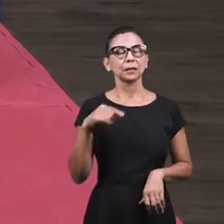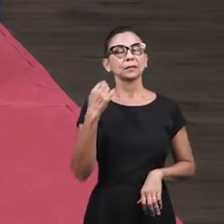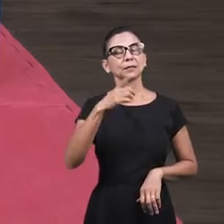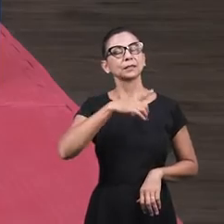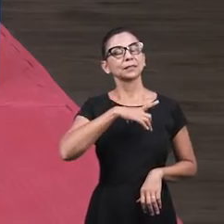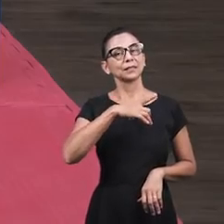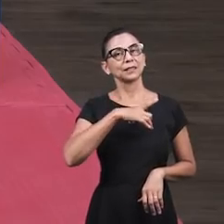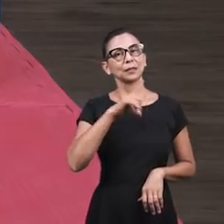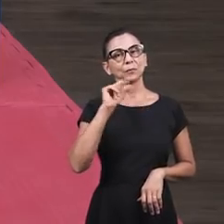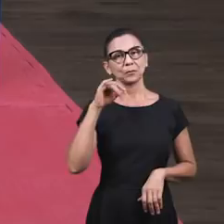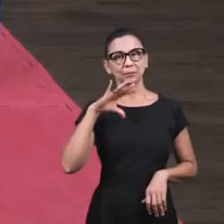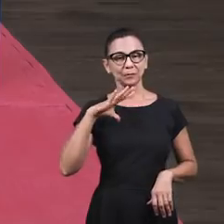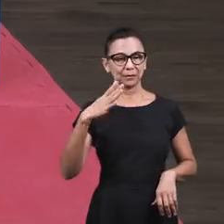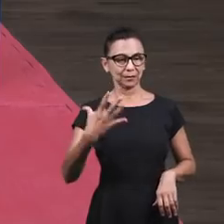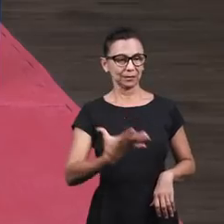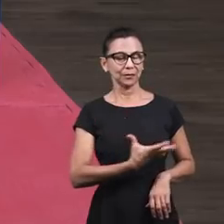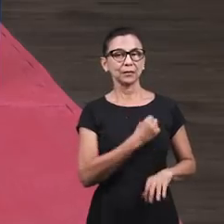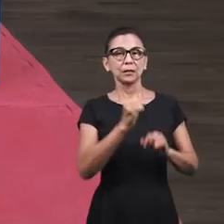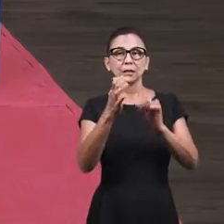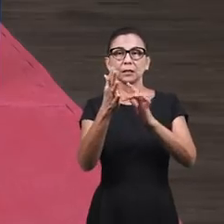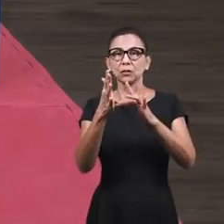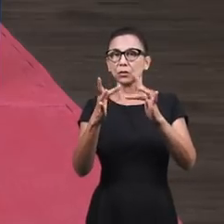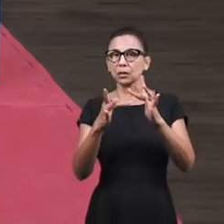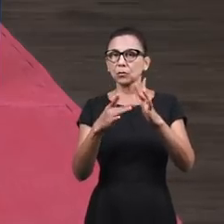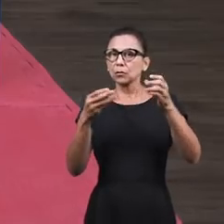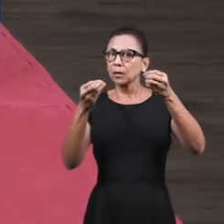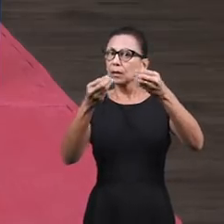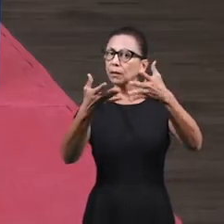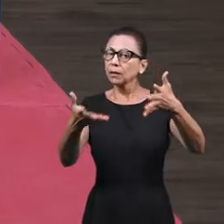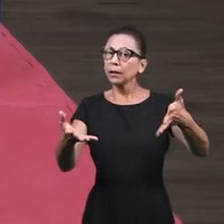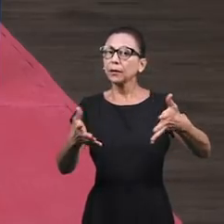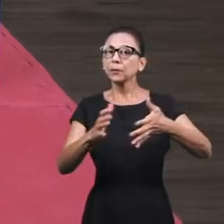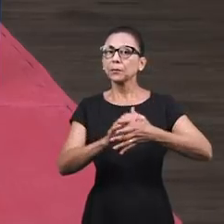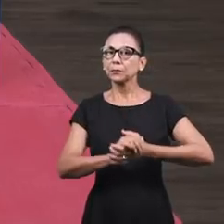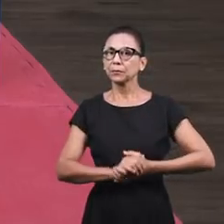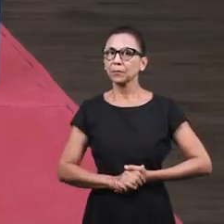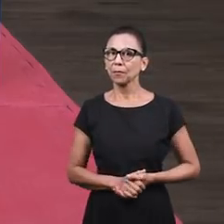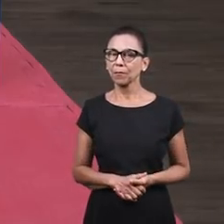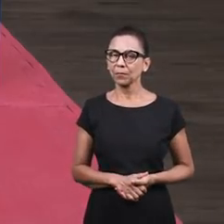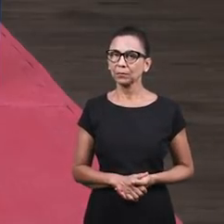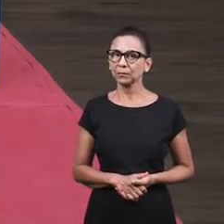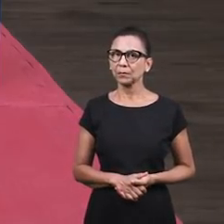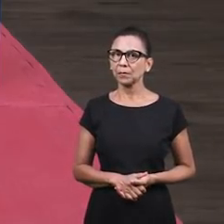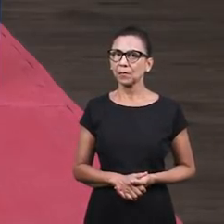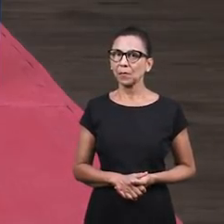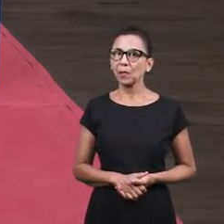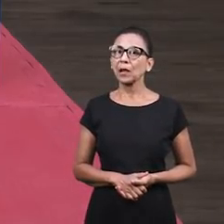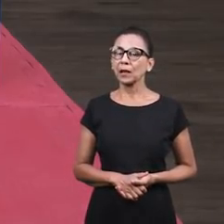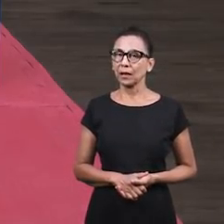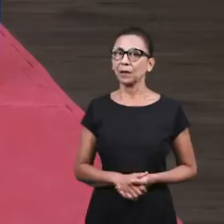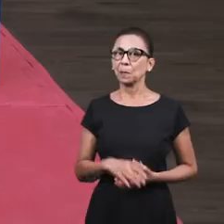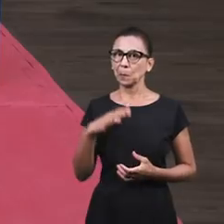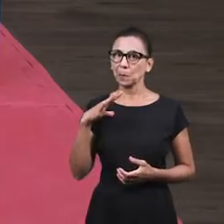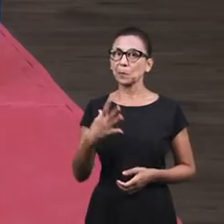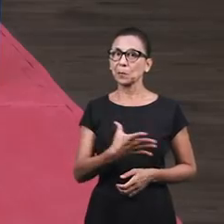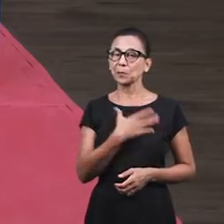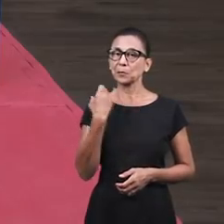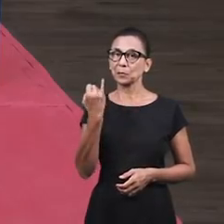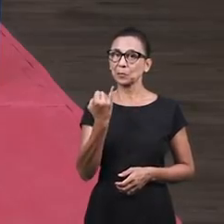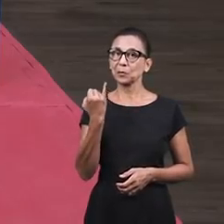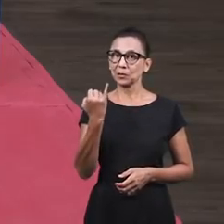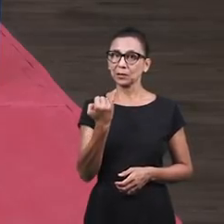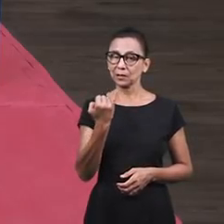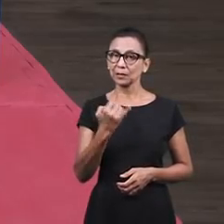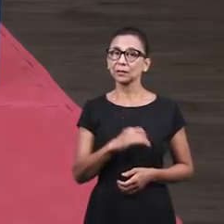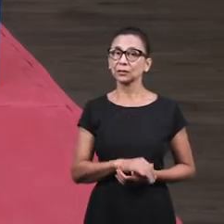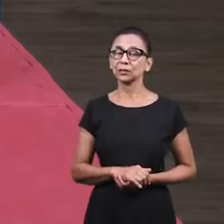Cristo Jesus que a nossa salvação nós precisamos guardar a nossa herança Vamos guardar nossa salvação